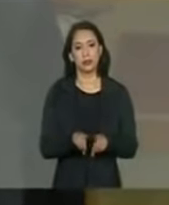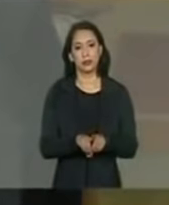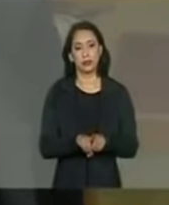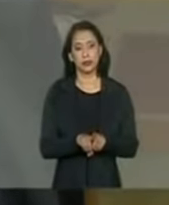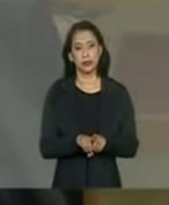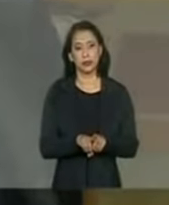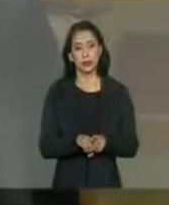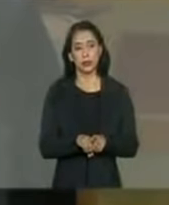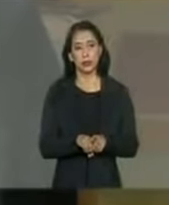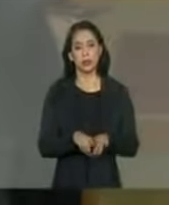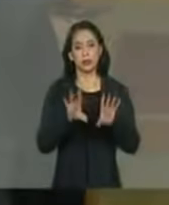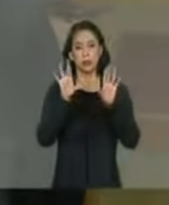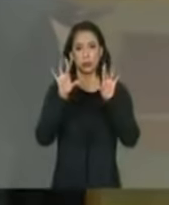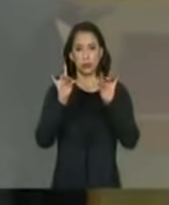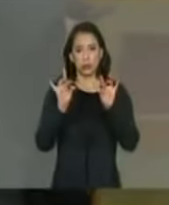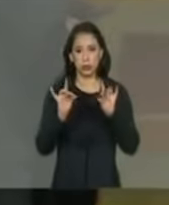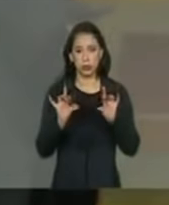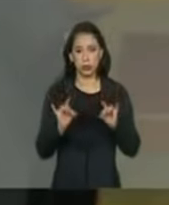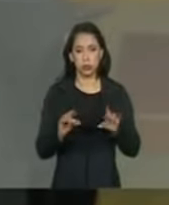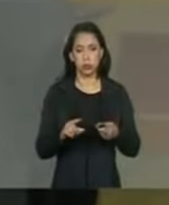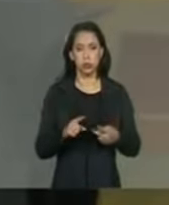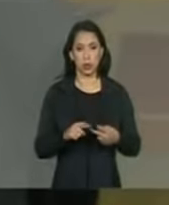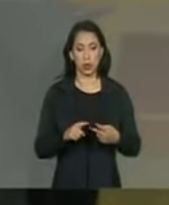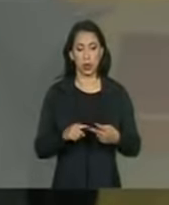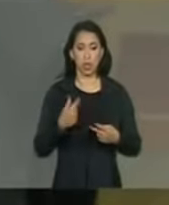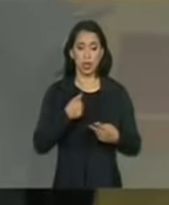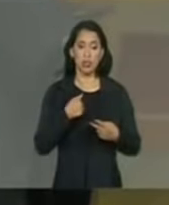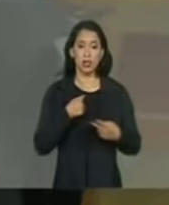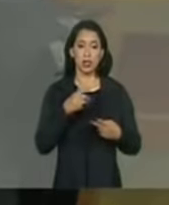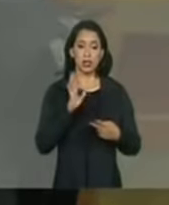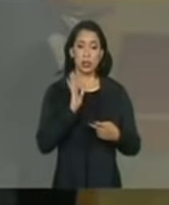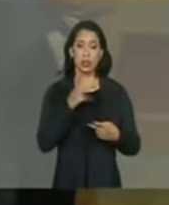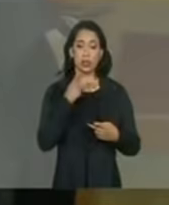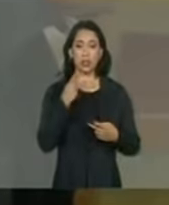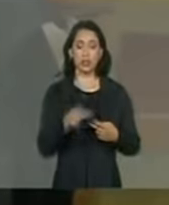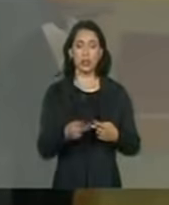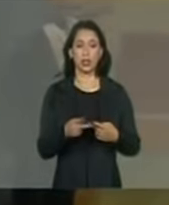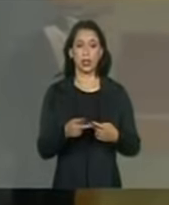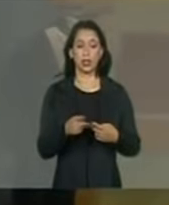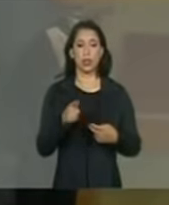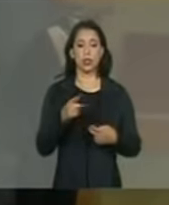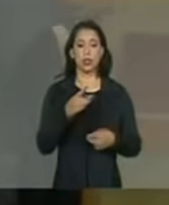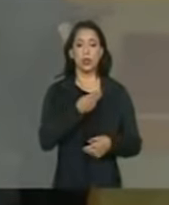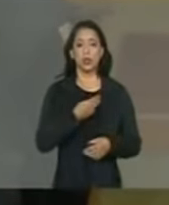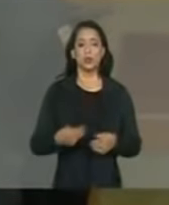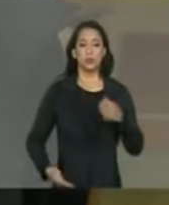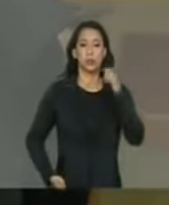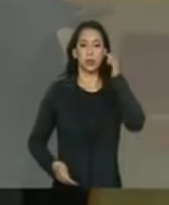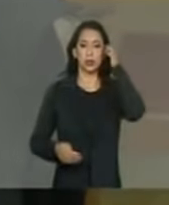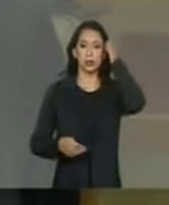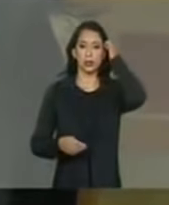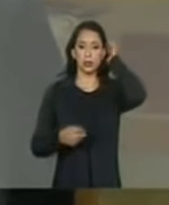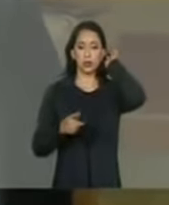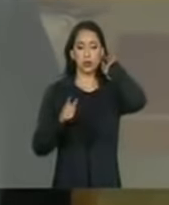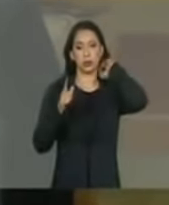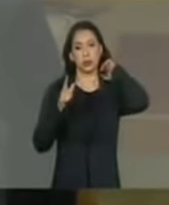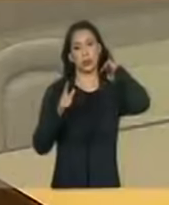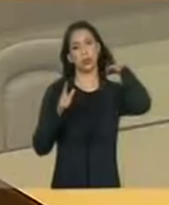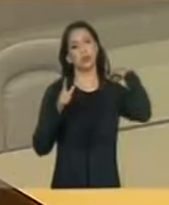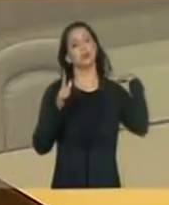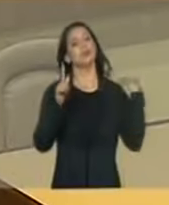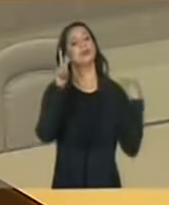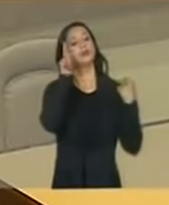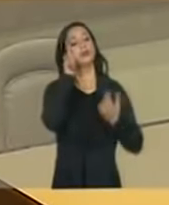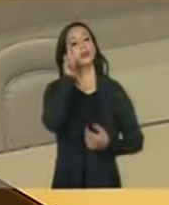enfim decisões inclusive uma que o ressentimento por ferir ministro gilmar mendes também proferir no mesmo sentido menciona os